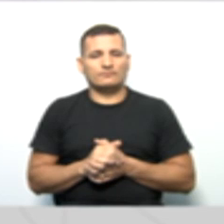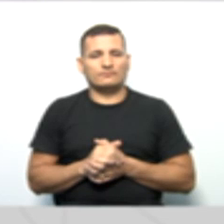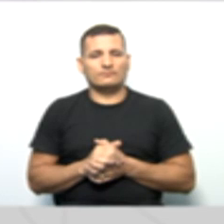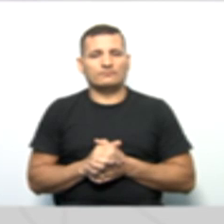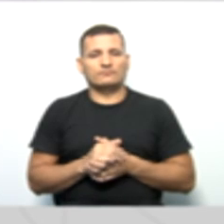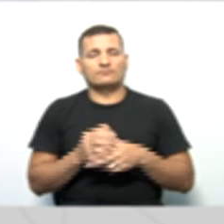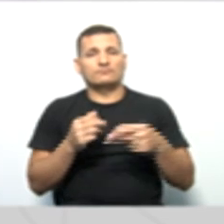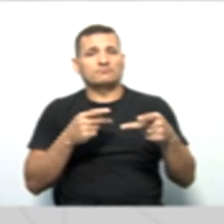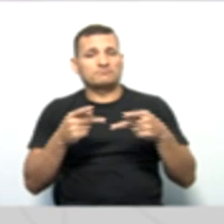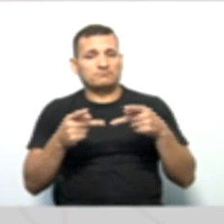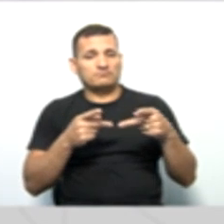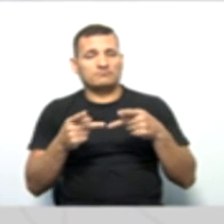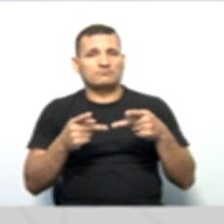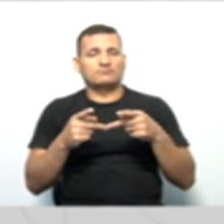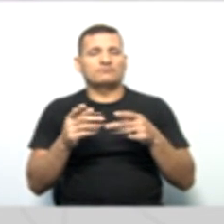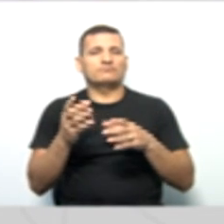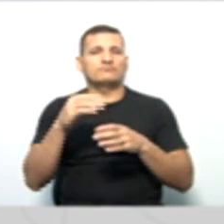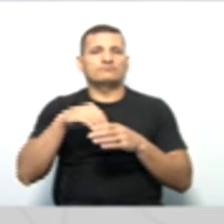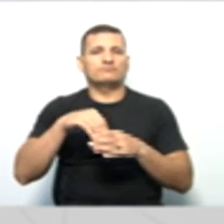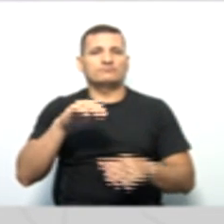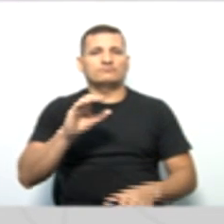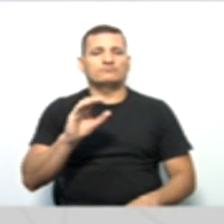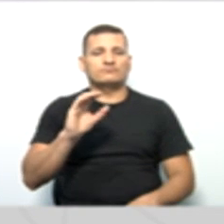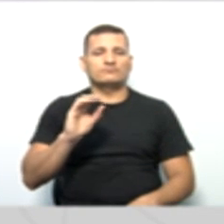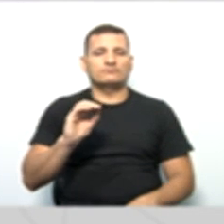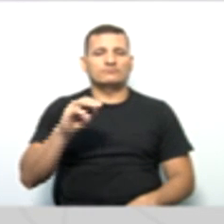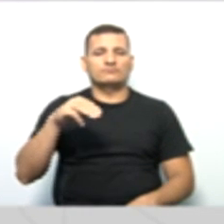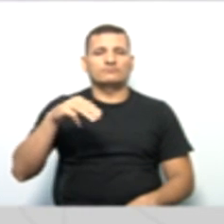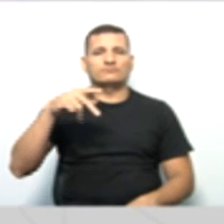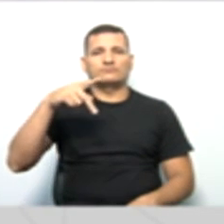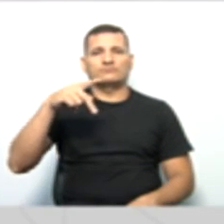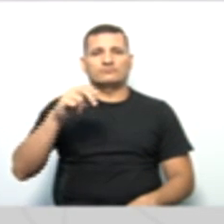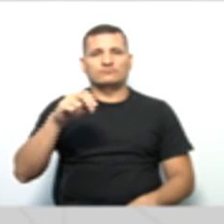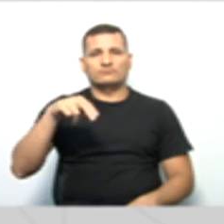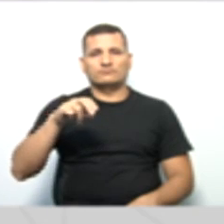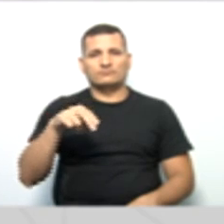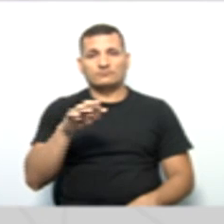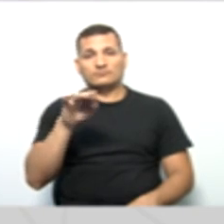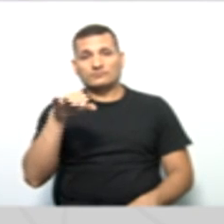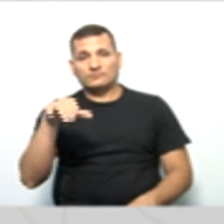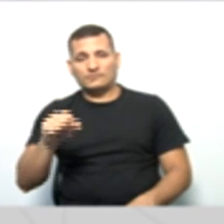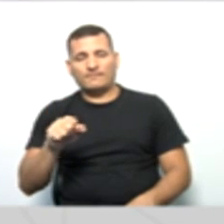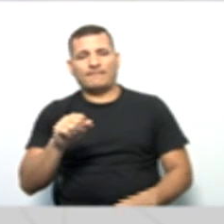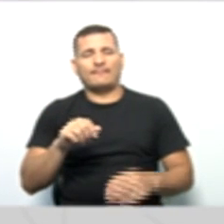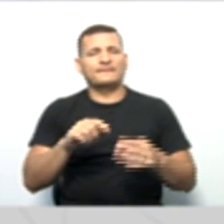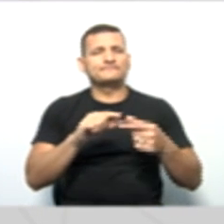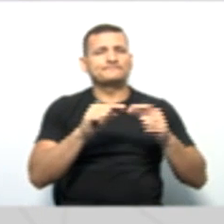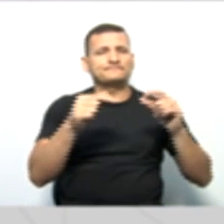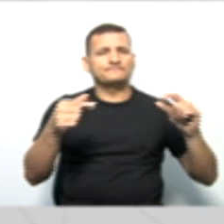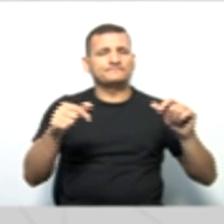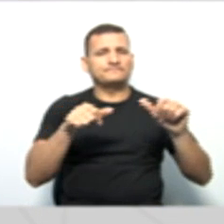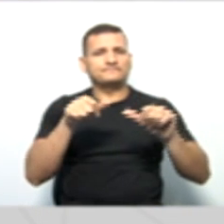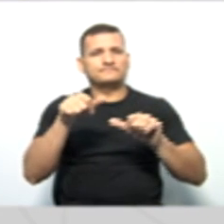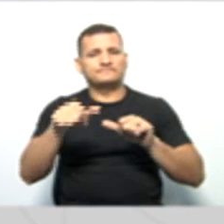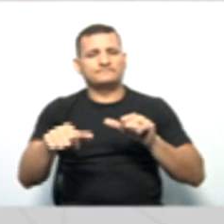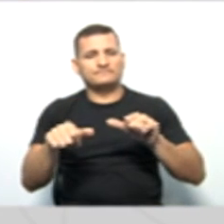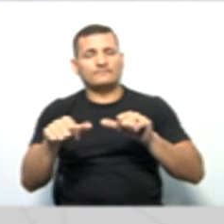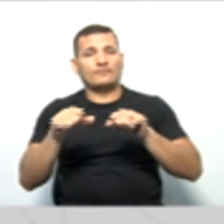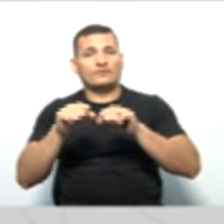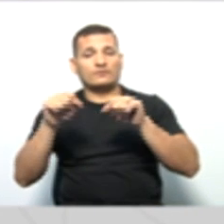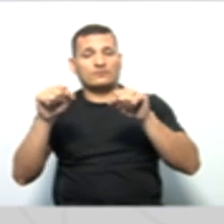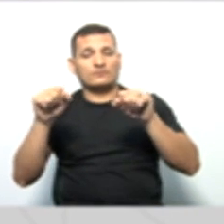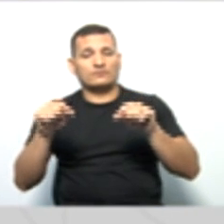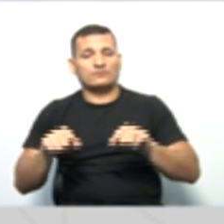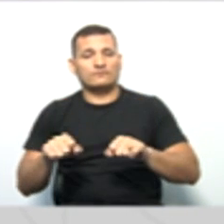Projetos em nível de componentes, tá, gente? Olha só, transforma elementos estruturais de arquitetura de software em uma